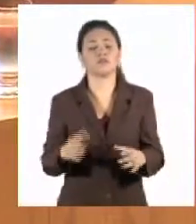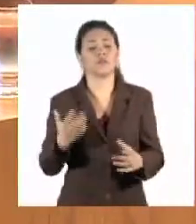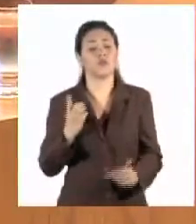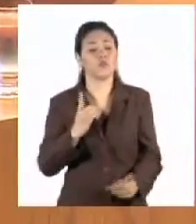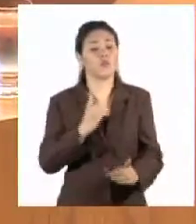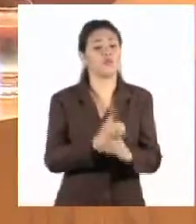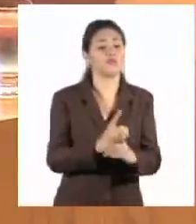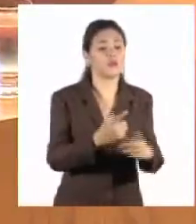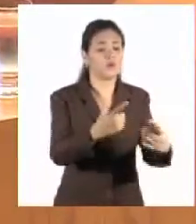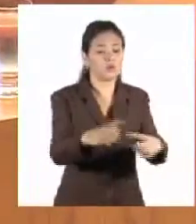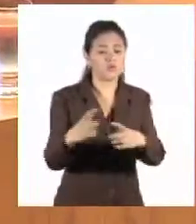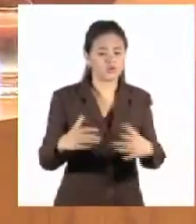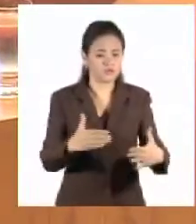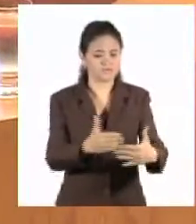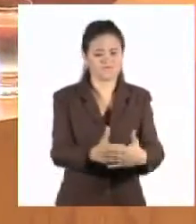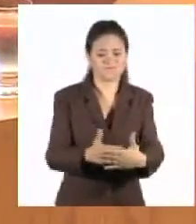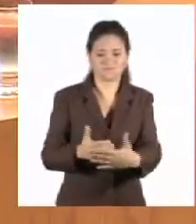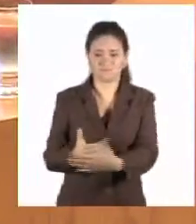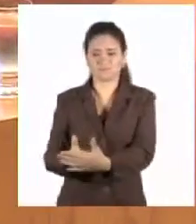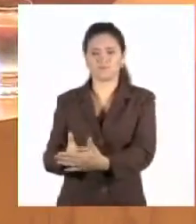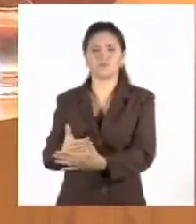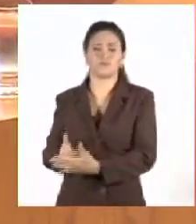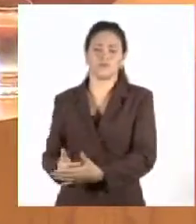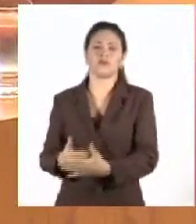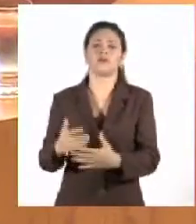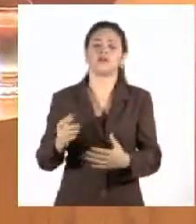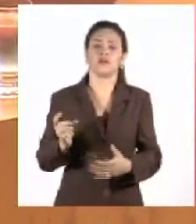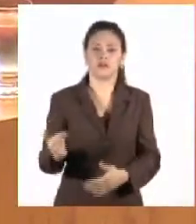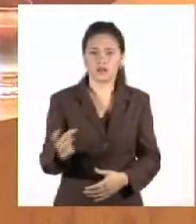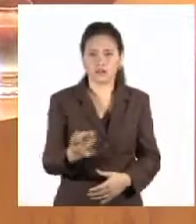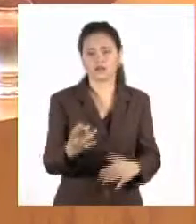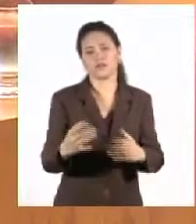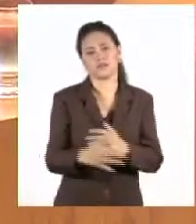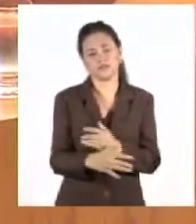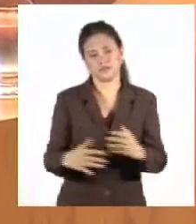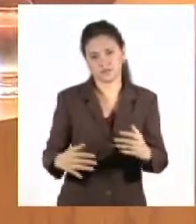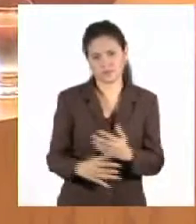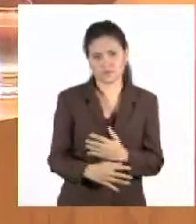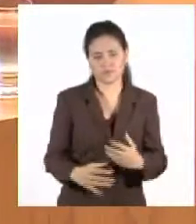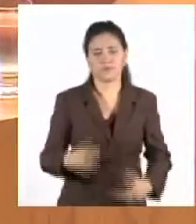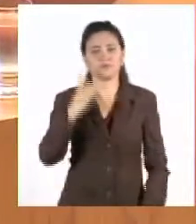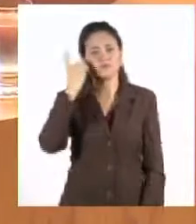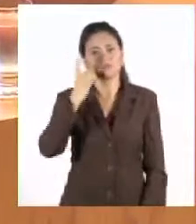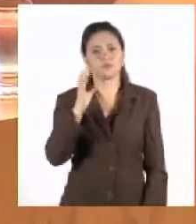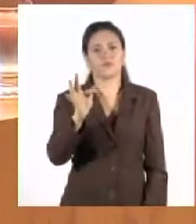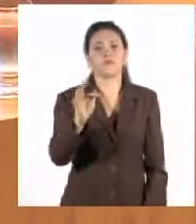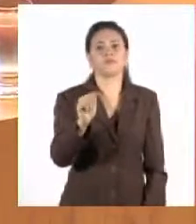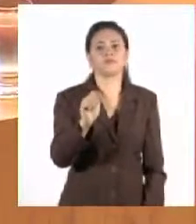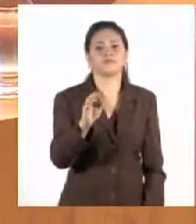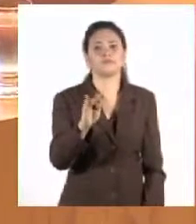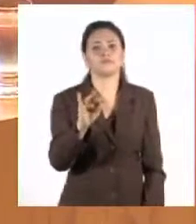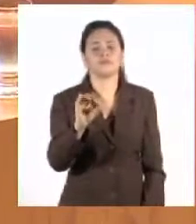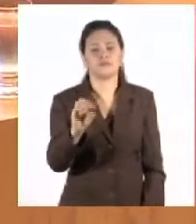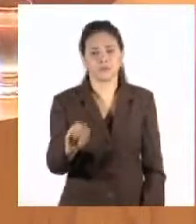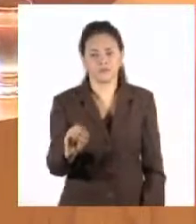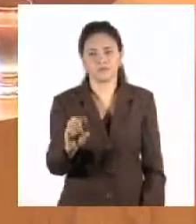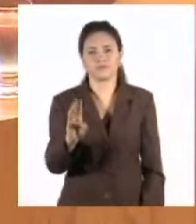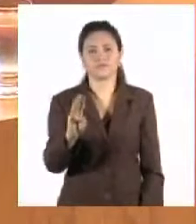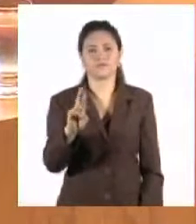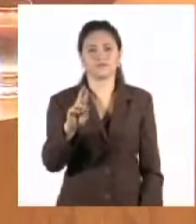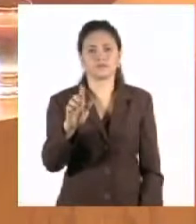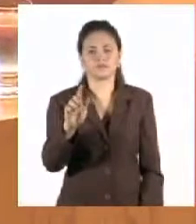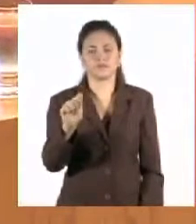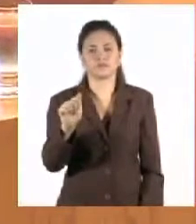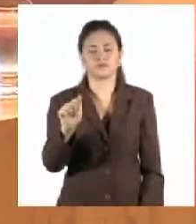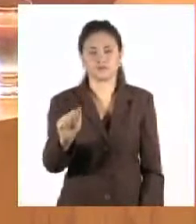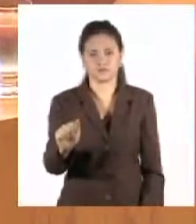coloca essa propositura realmente para legitimar a condição de definir limites, ele vem ao encontro